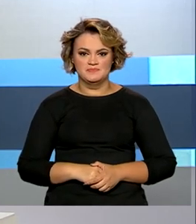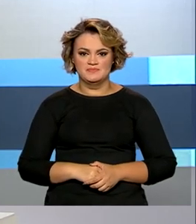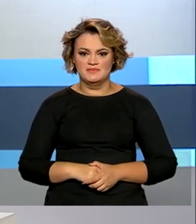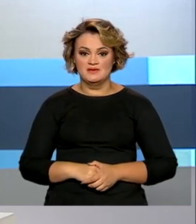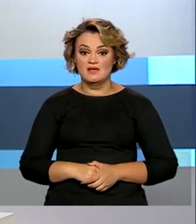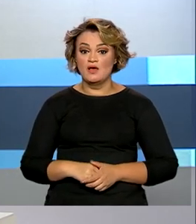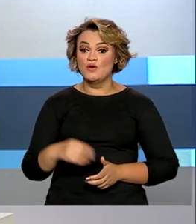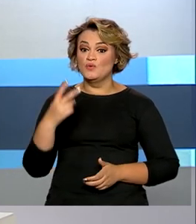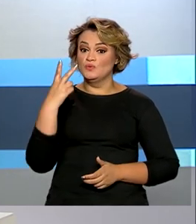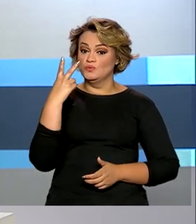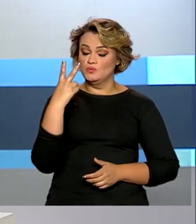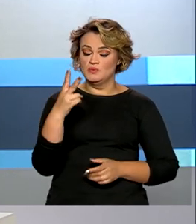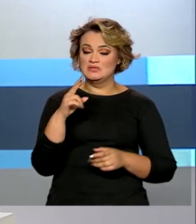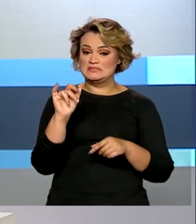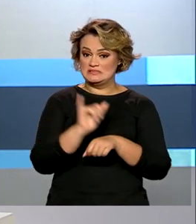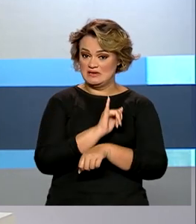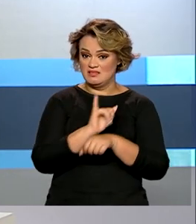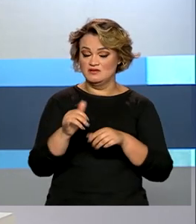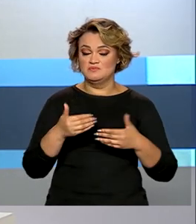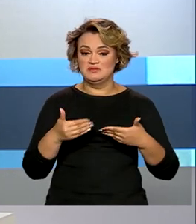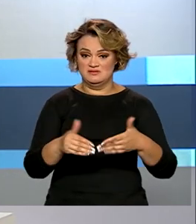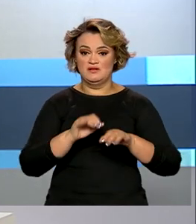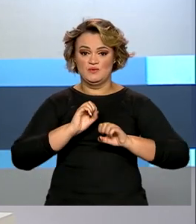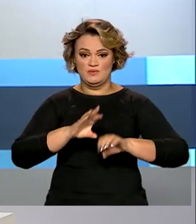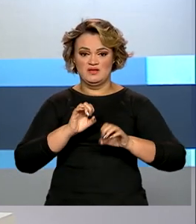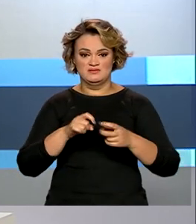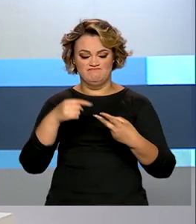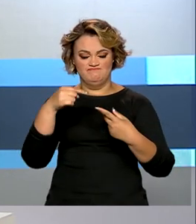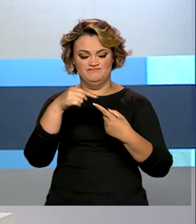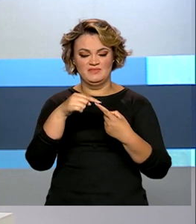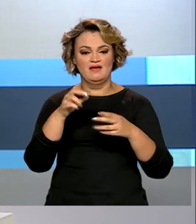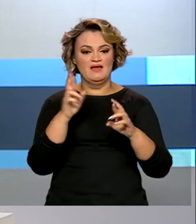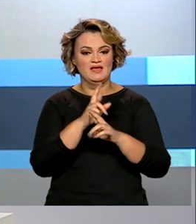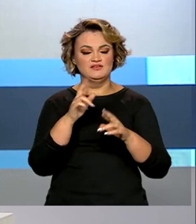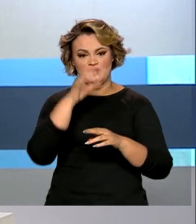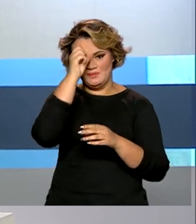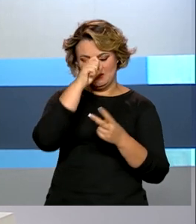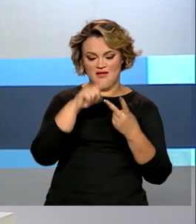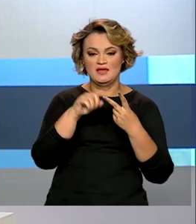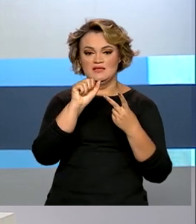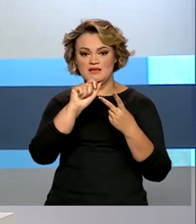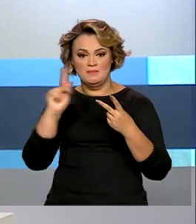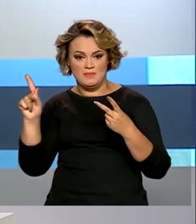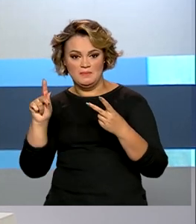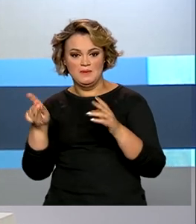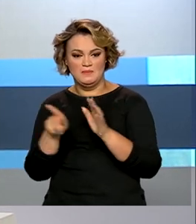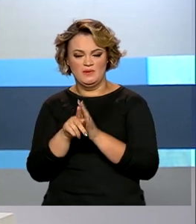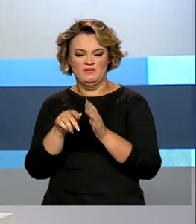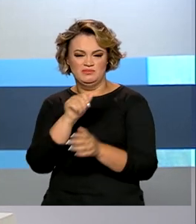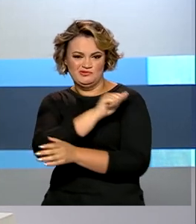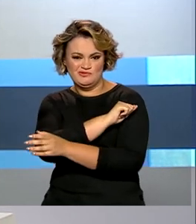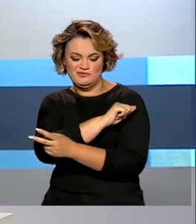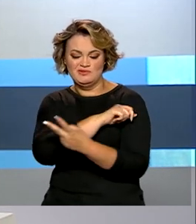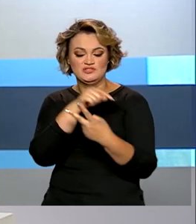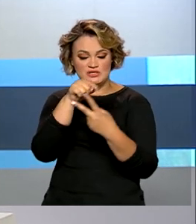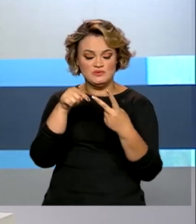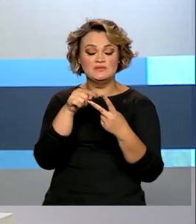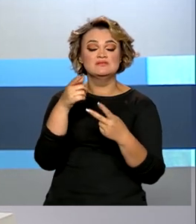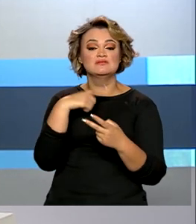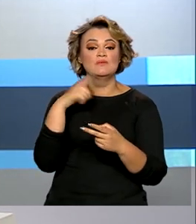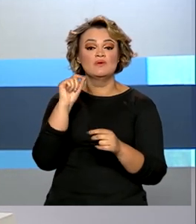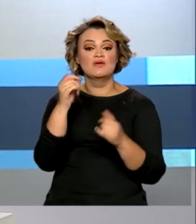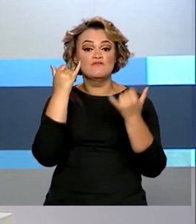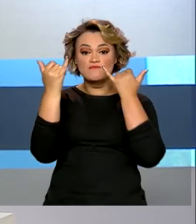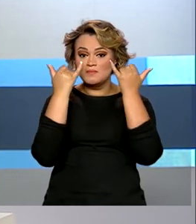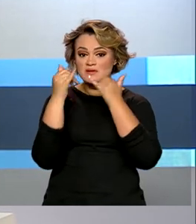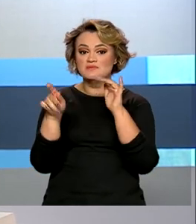Duas ferramentas do Ministério da Educação, a Rede Aprender e o aplicativo Jornada do Estudante, reúnem